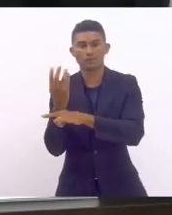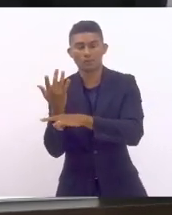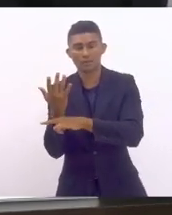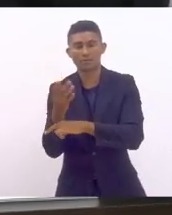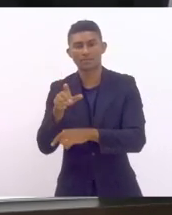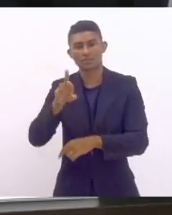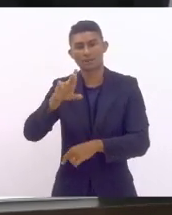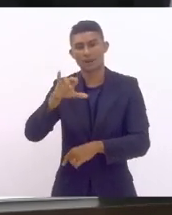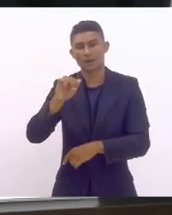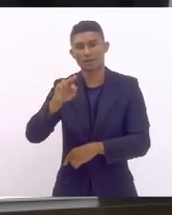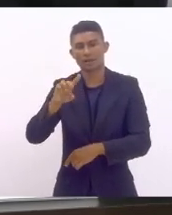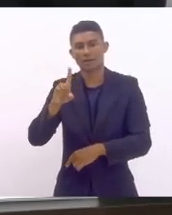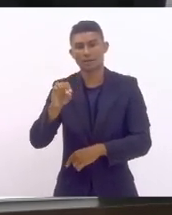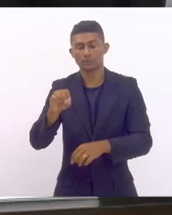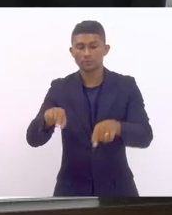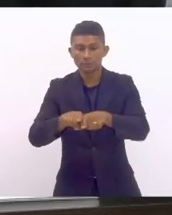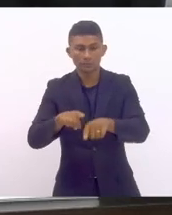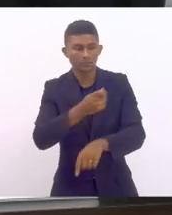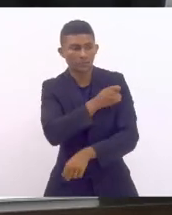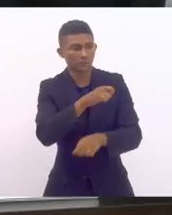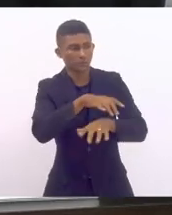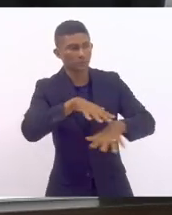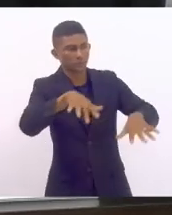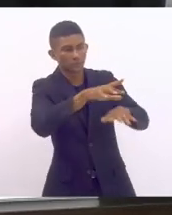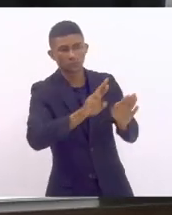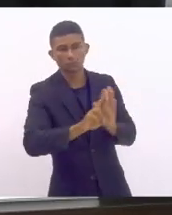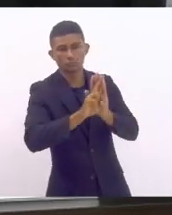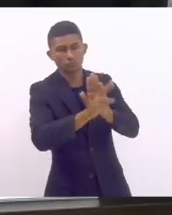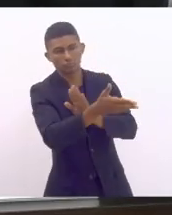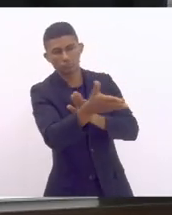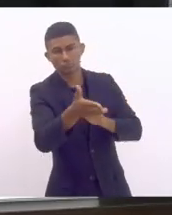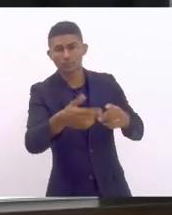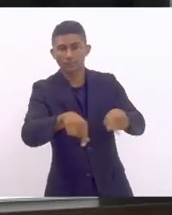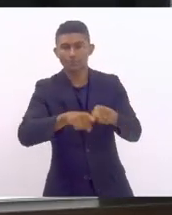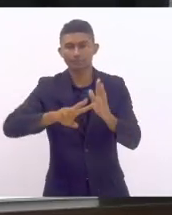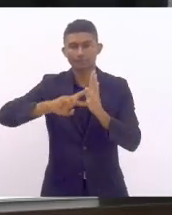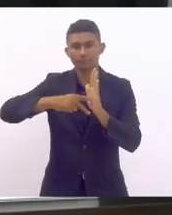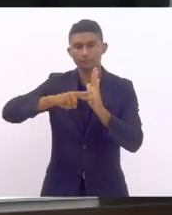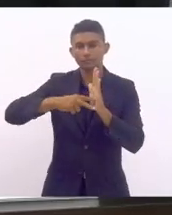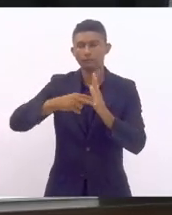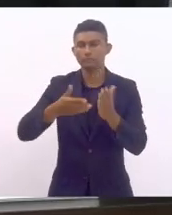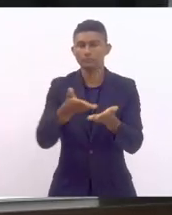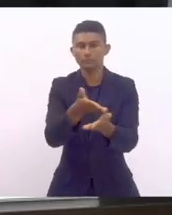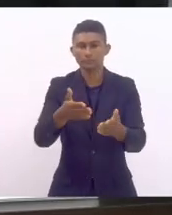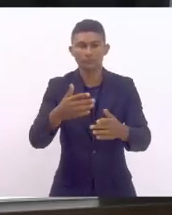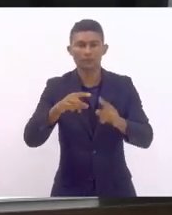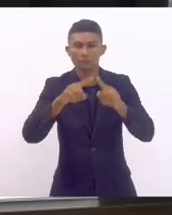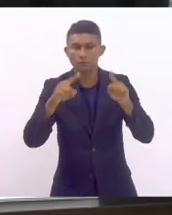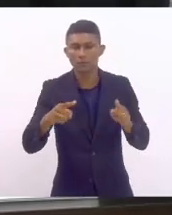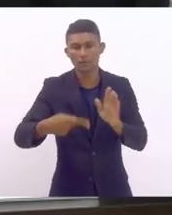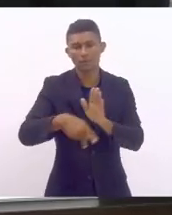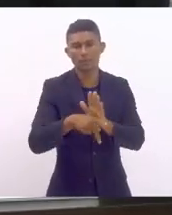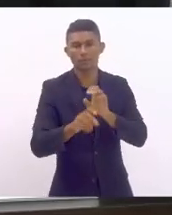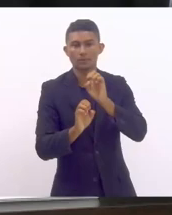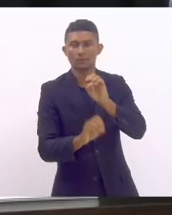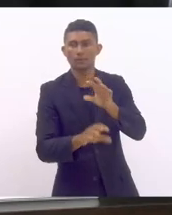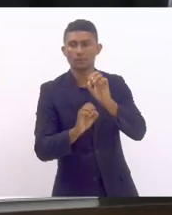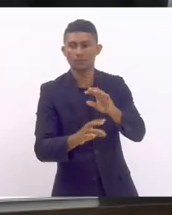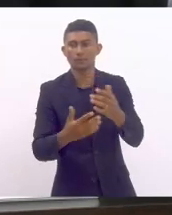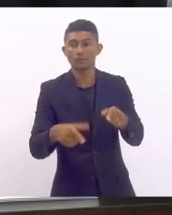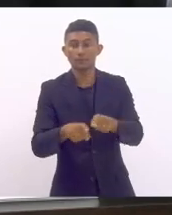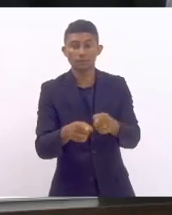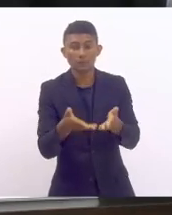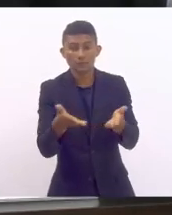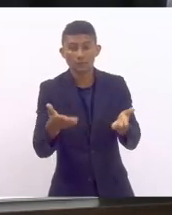ator da representação estudantil as representações sindicais dos trabalhadores da educação aos membros do Fórum de